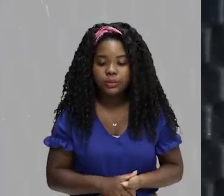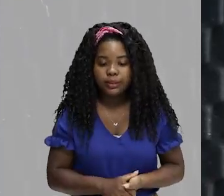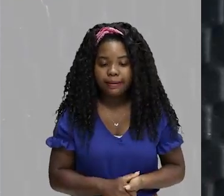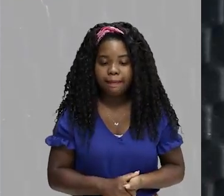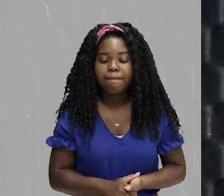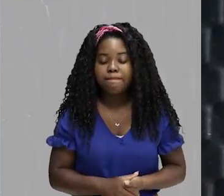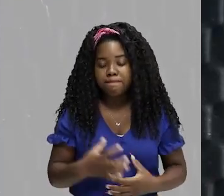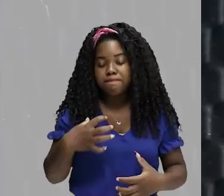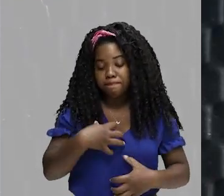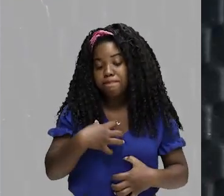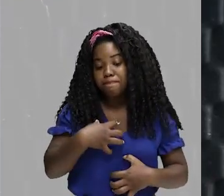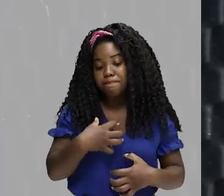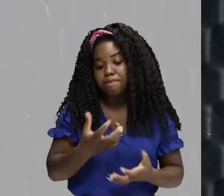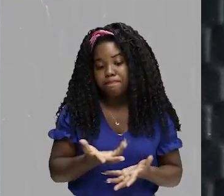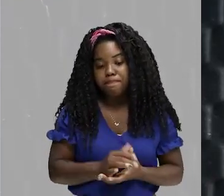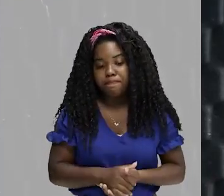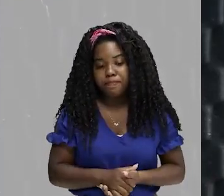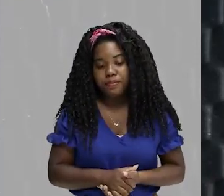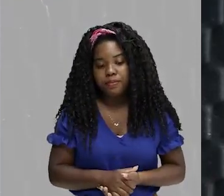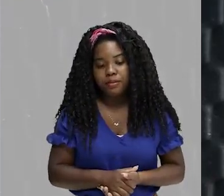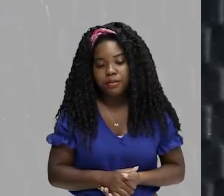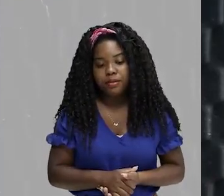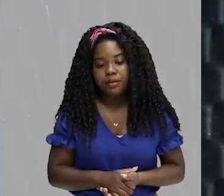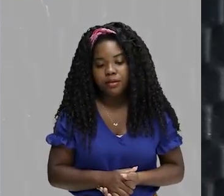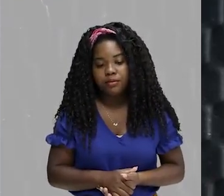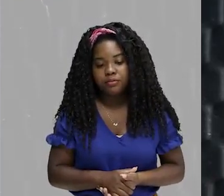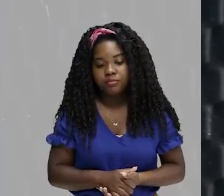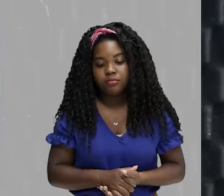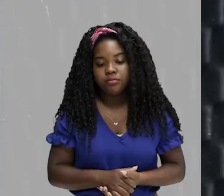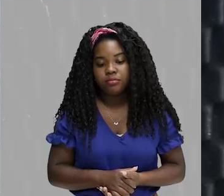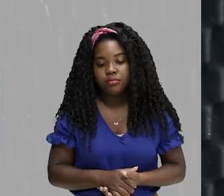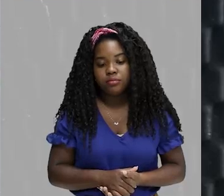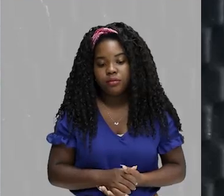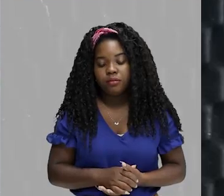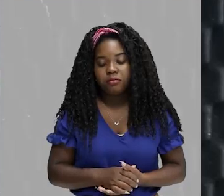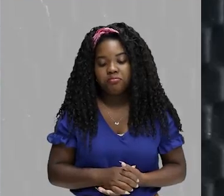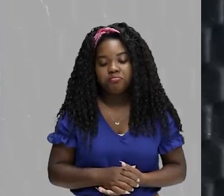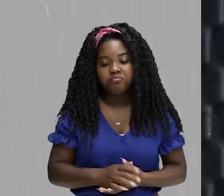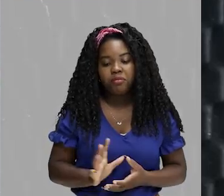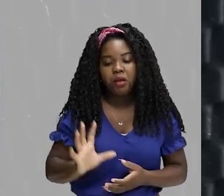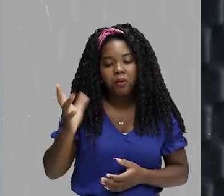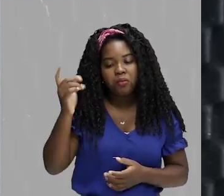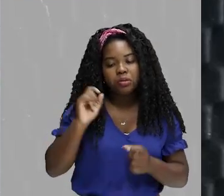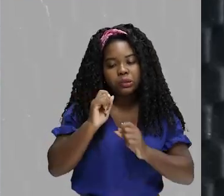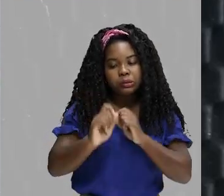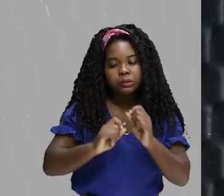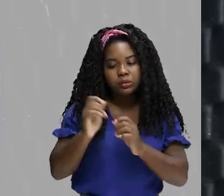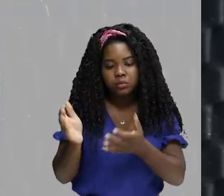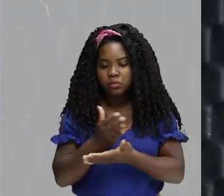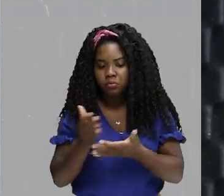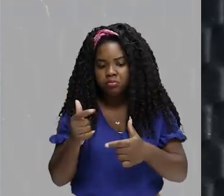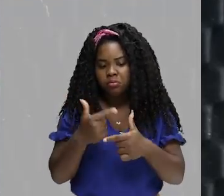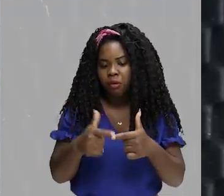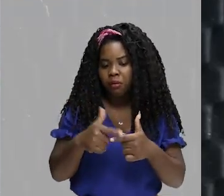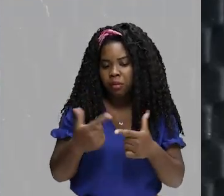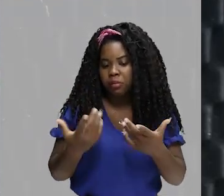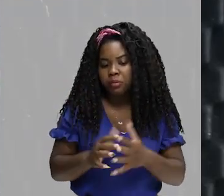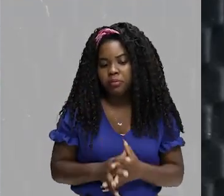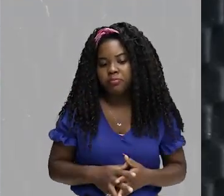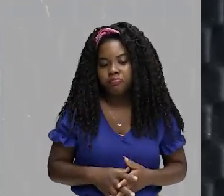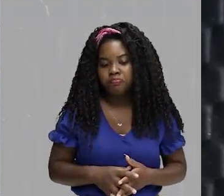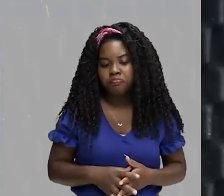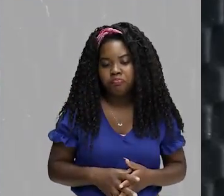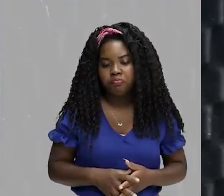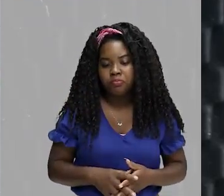também senti a sua falta. Acredito que tenha acontecido, que haya passado